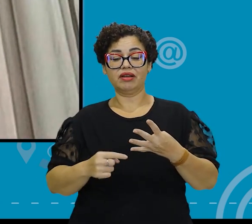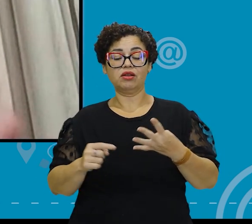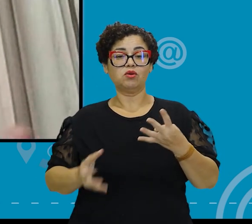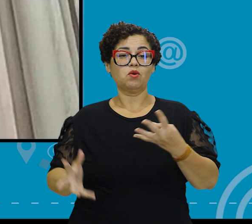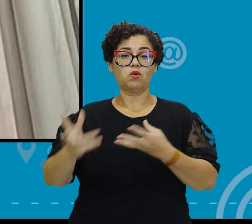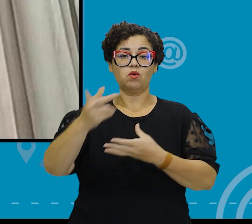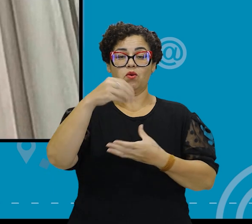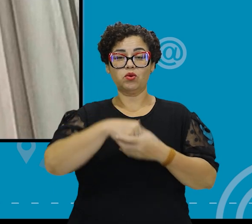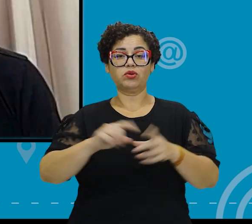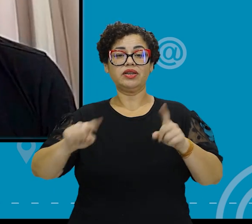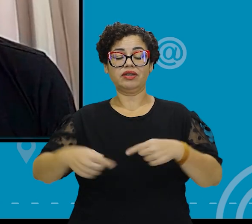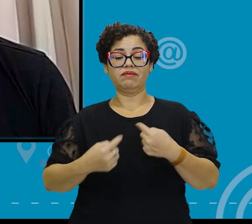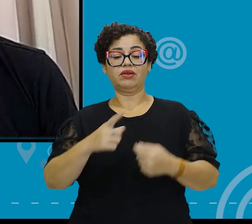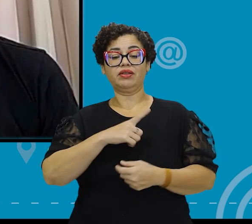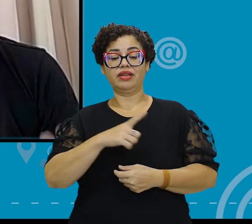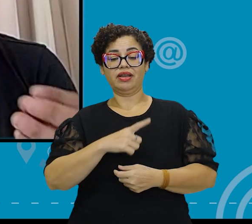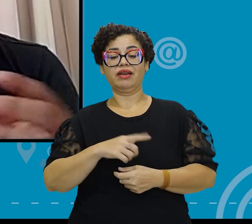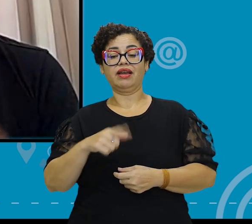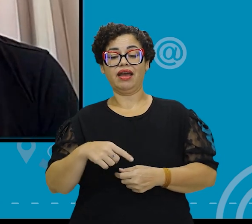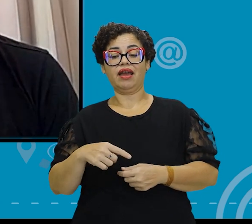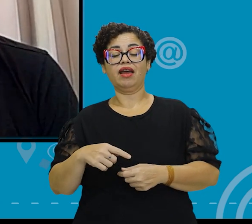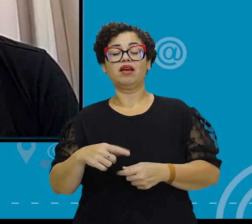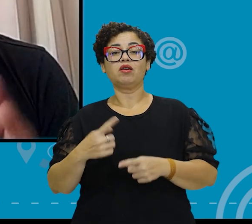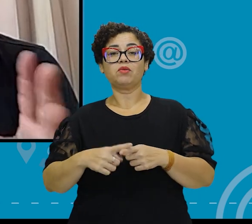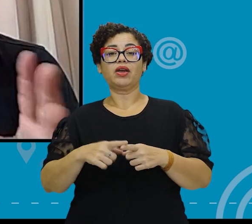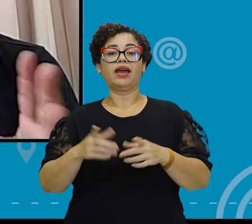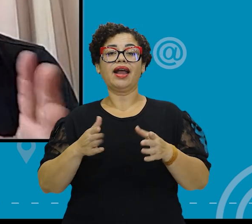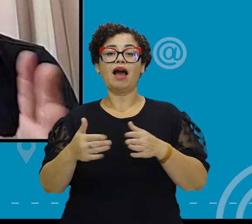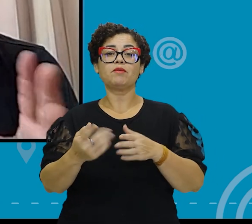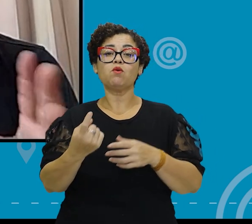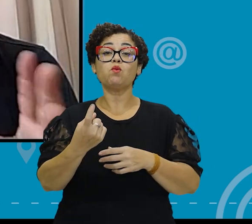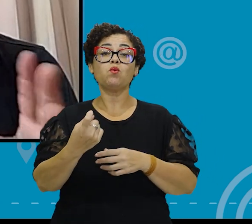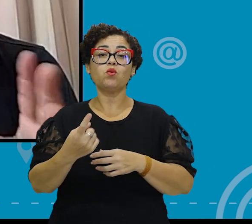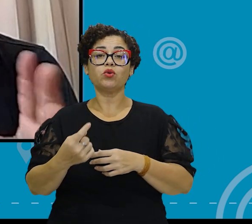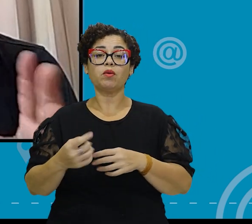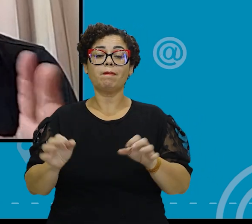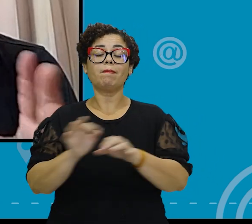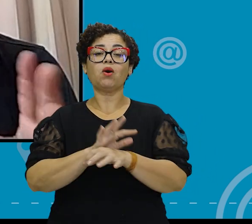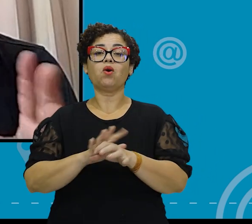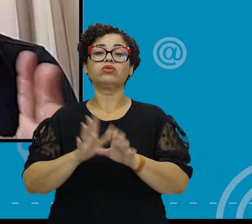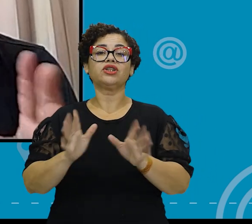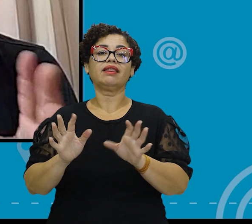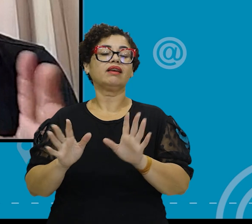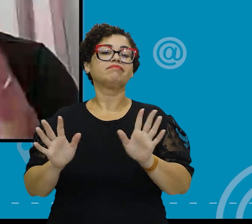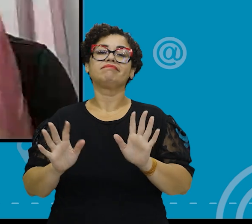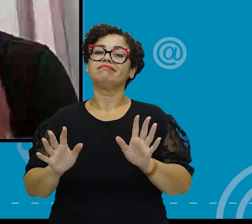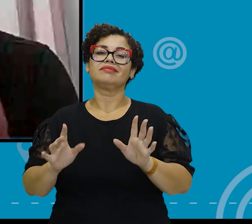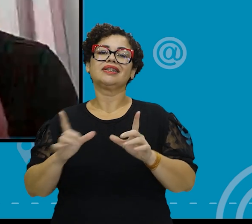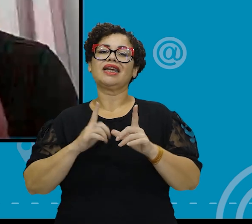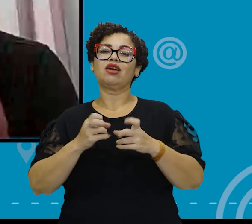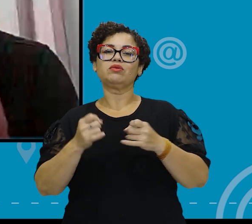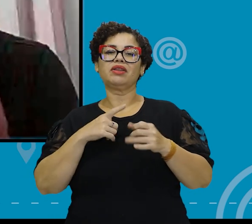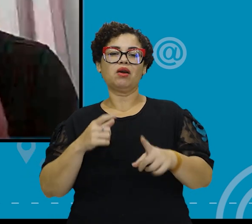todos esses desafios existem, porque não existe um caminho pronto, uma receita pronta, um caminho